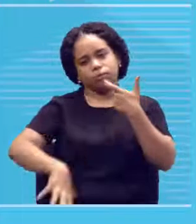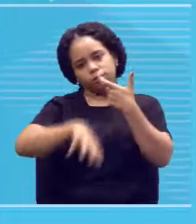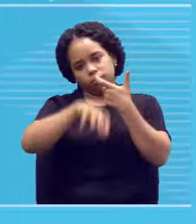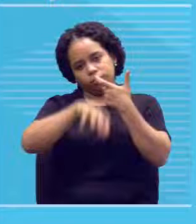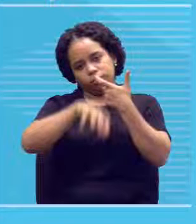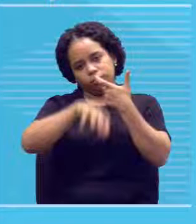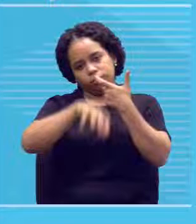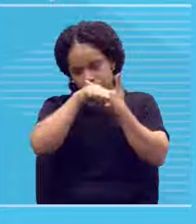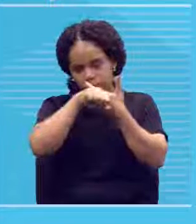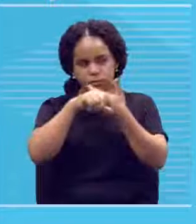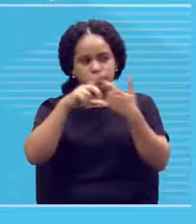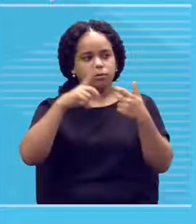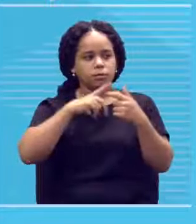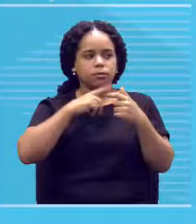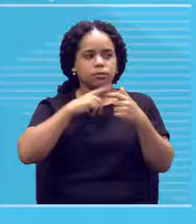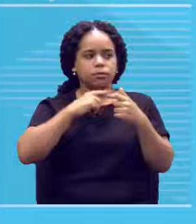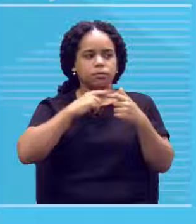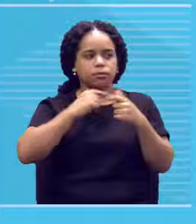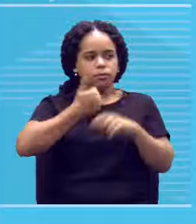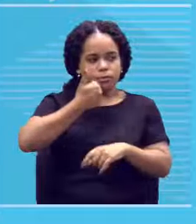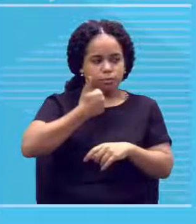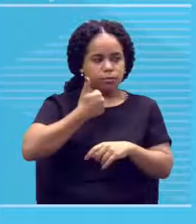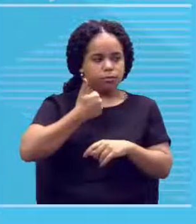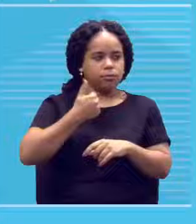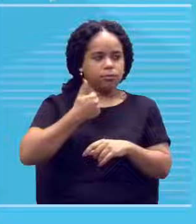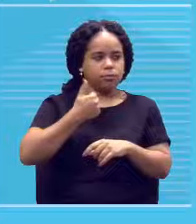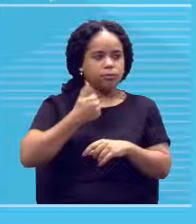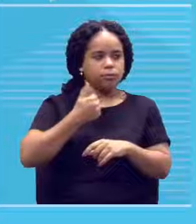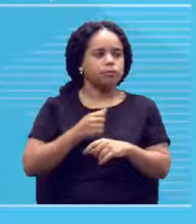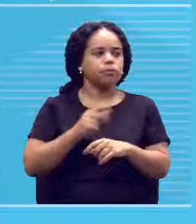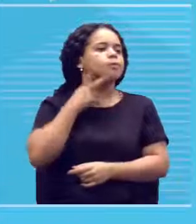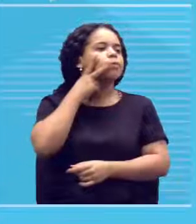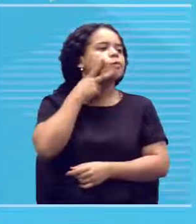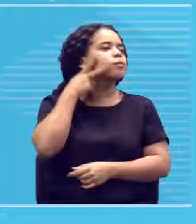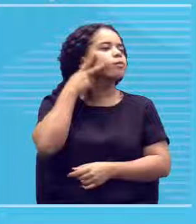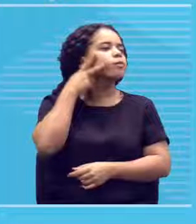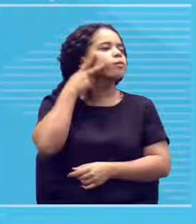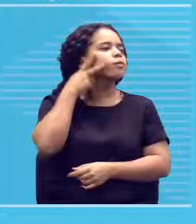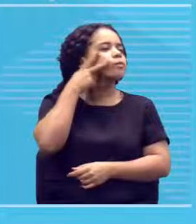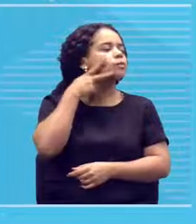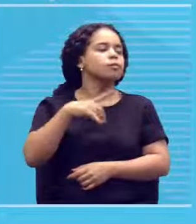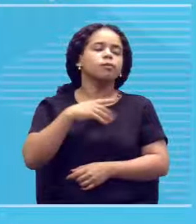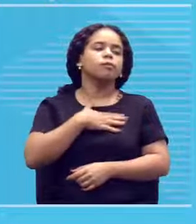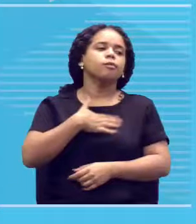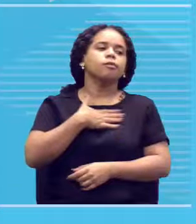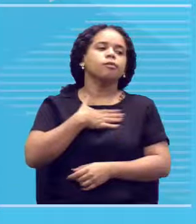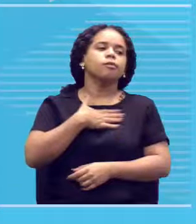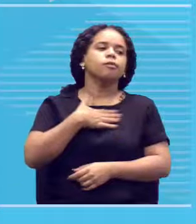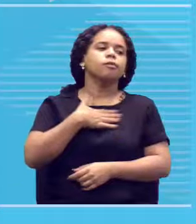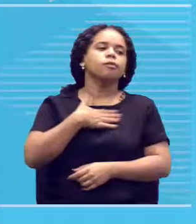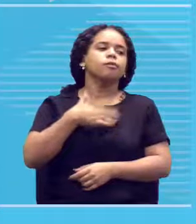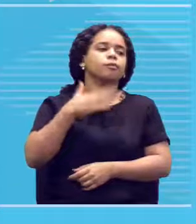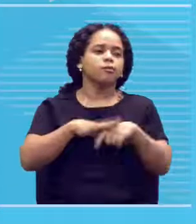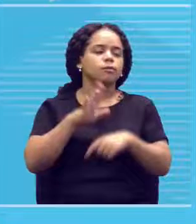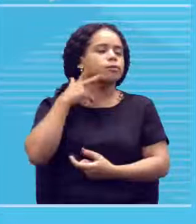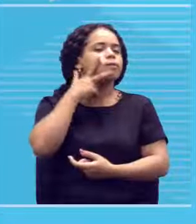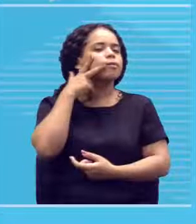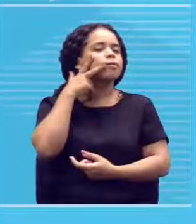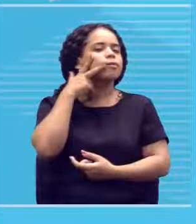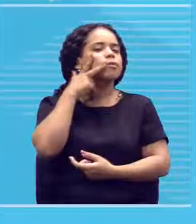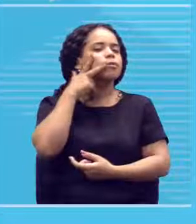a grande preferência Pelo vinho Prosecco Olha só rapaz vinho Prosecco